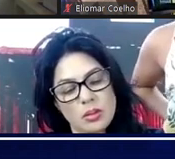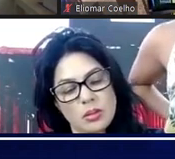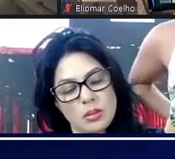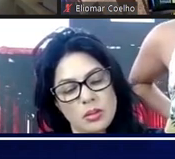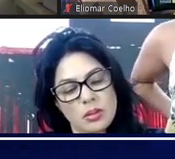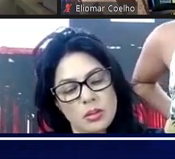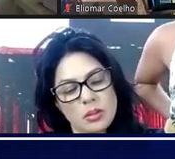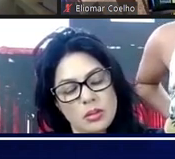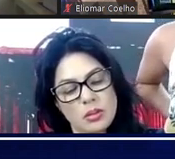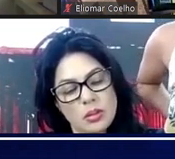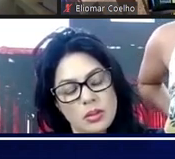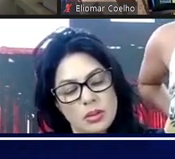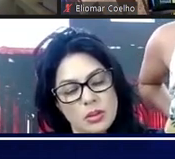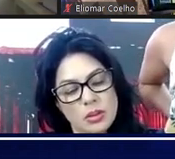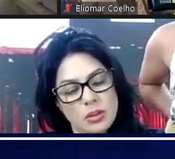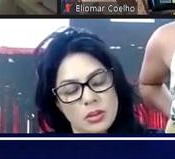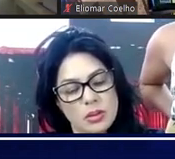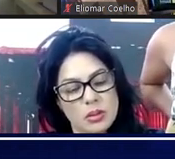E aí